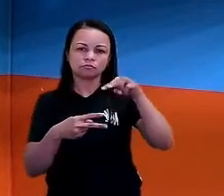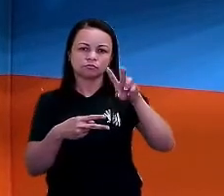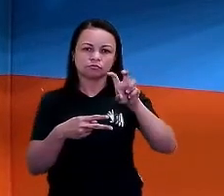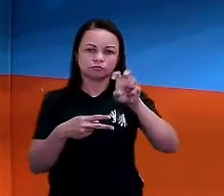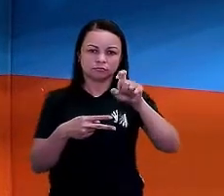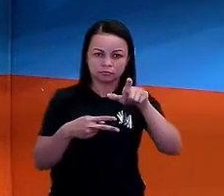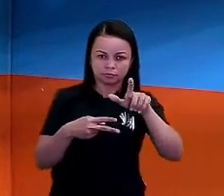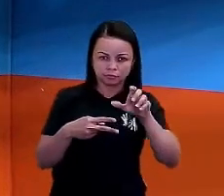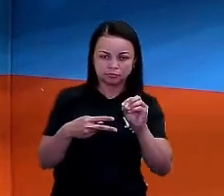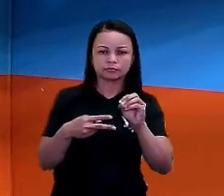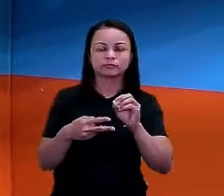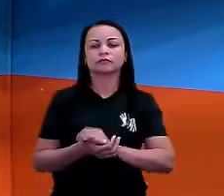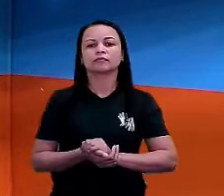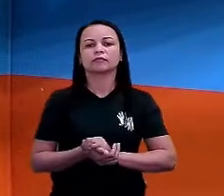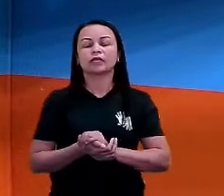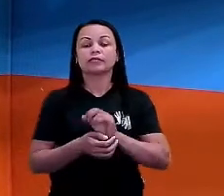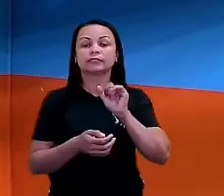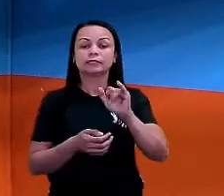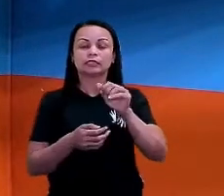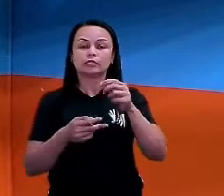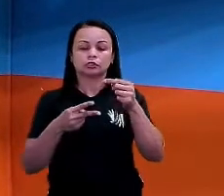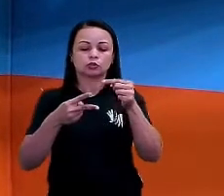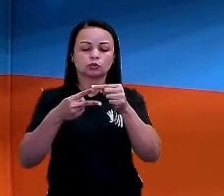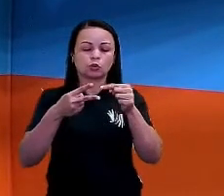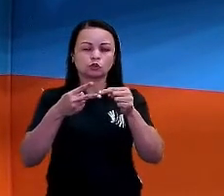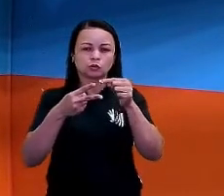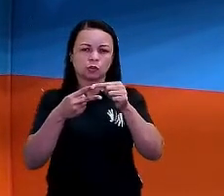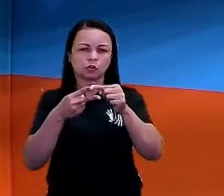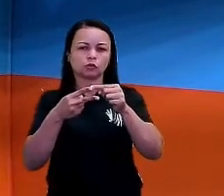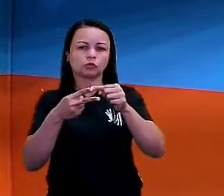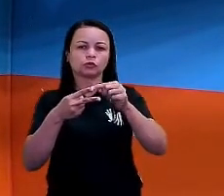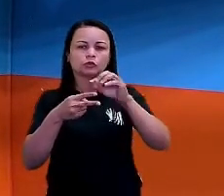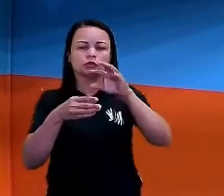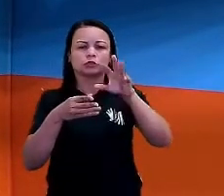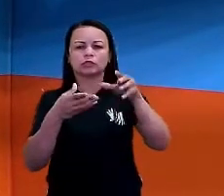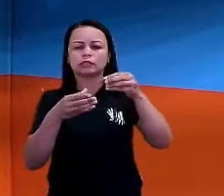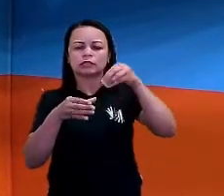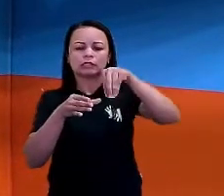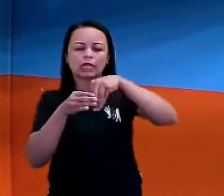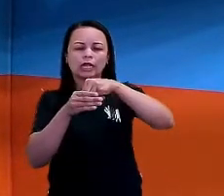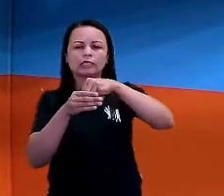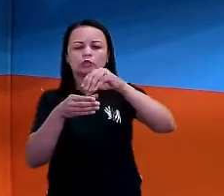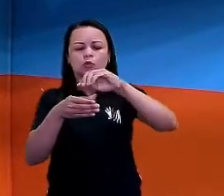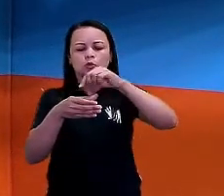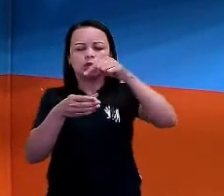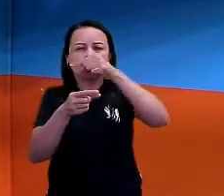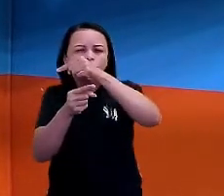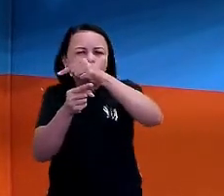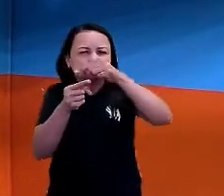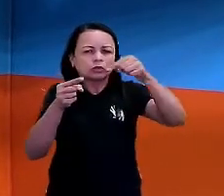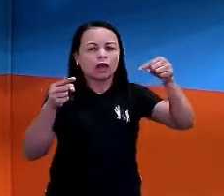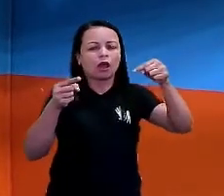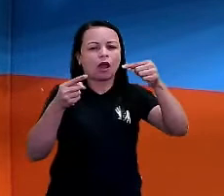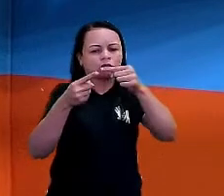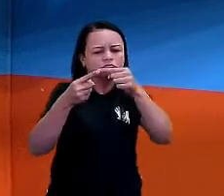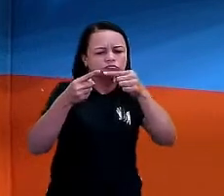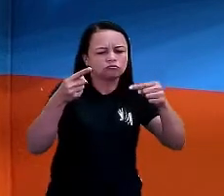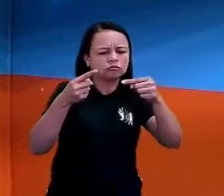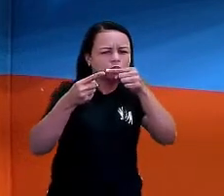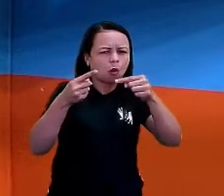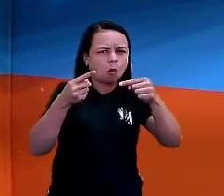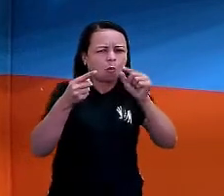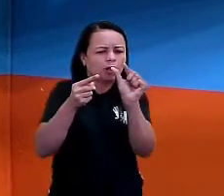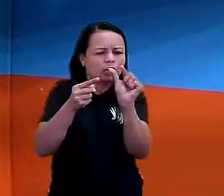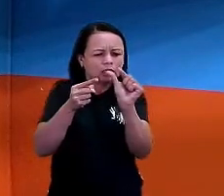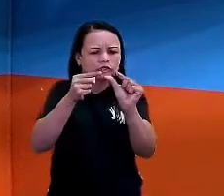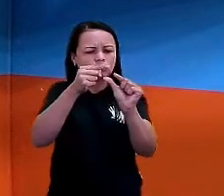dois pontos que estejam aí inseridos no polígono, dentro do polígono, e eu traço o segmento de reta e um pedacinho desse